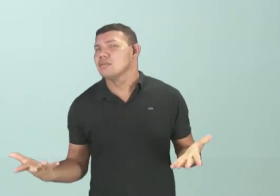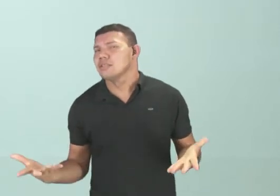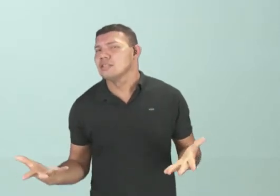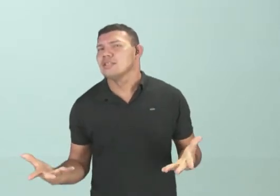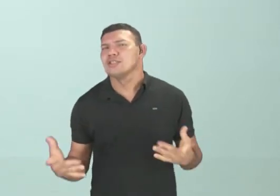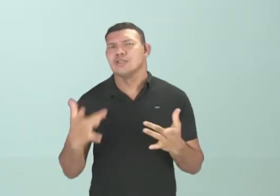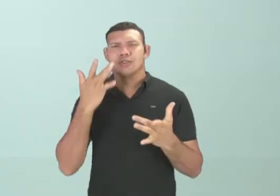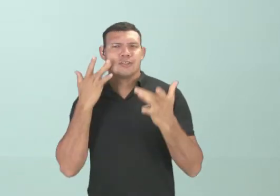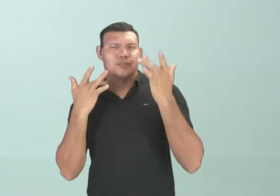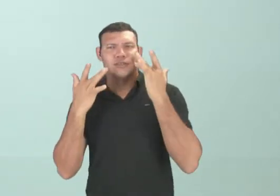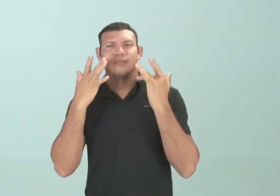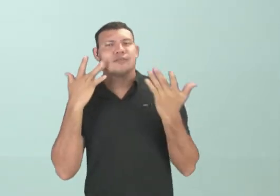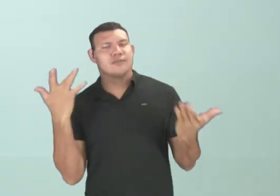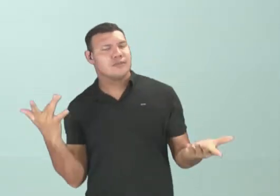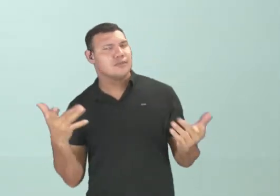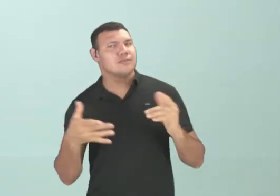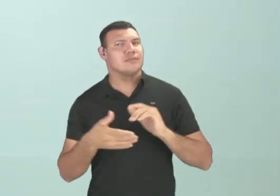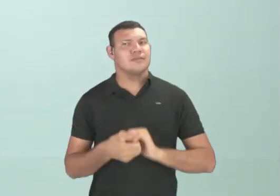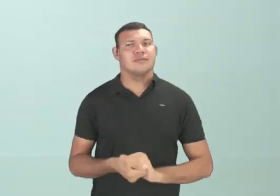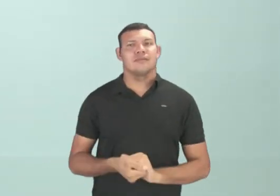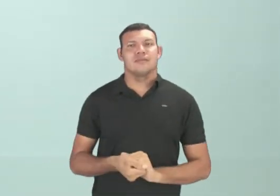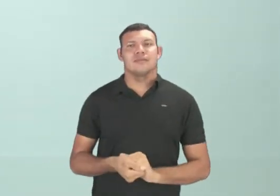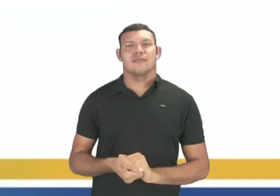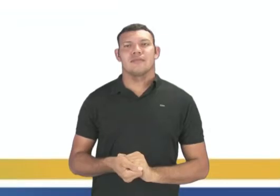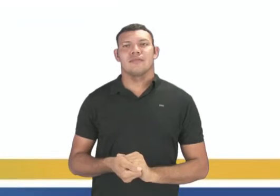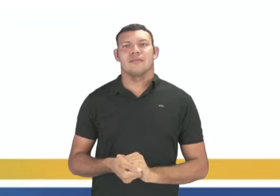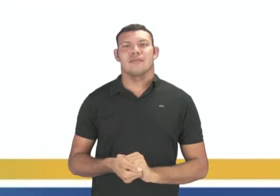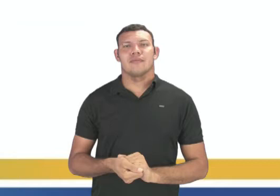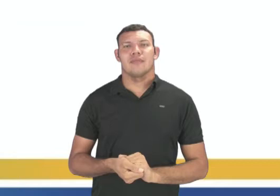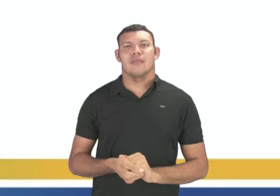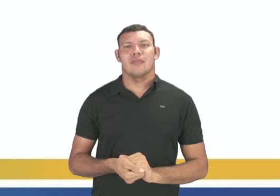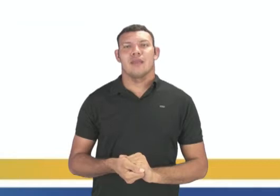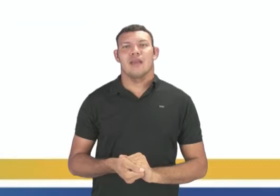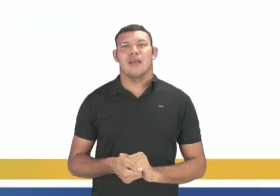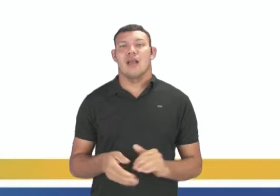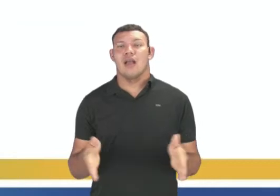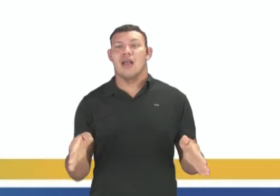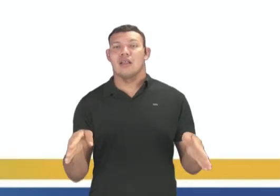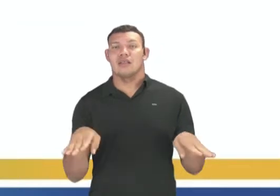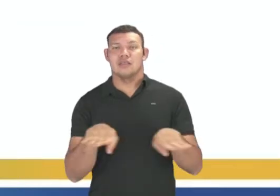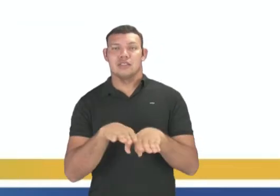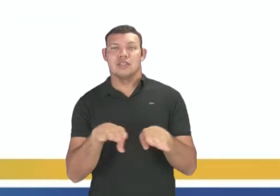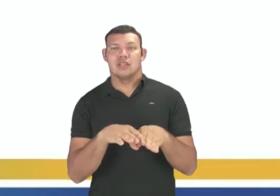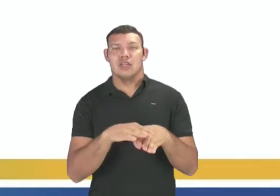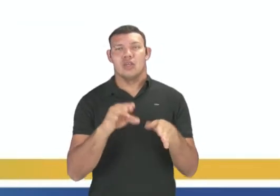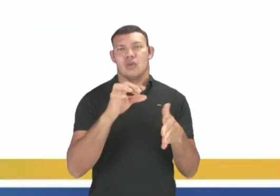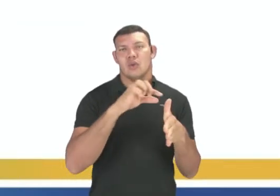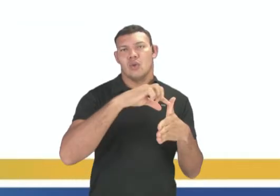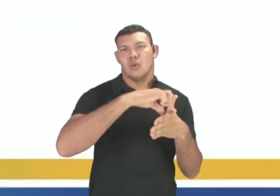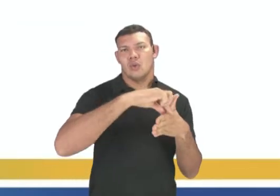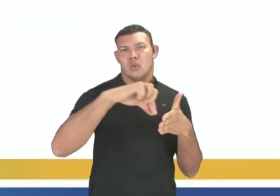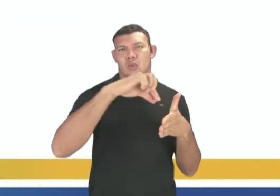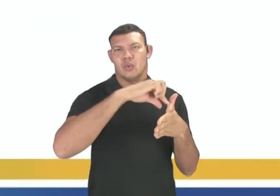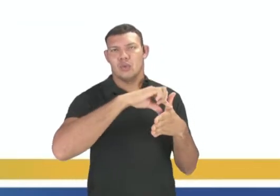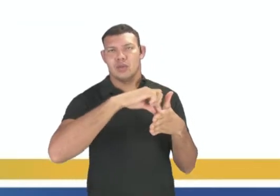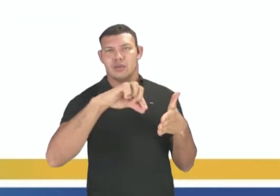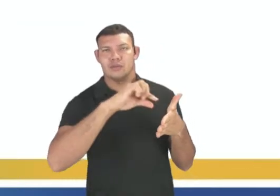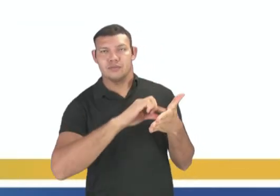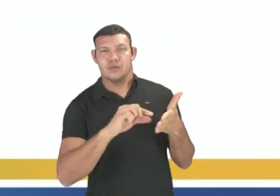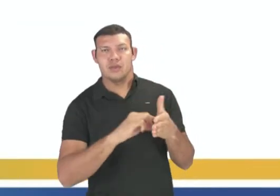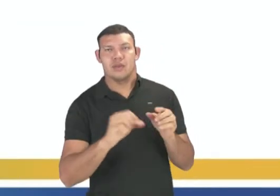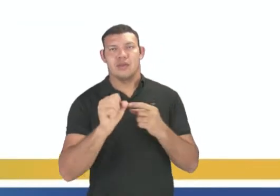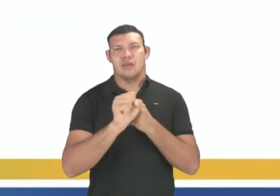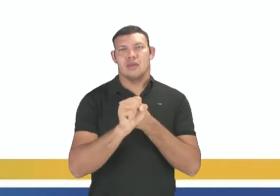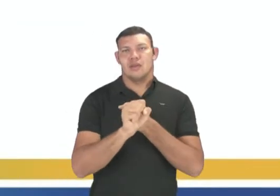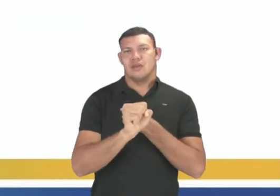um teatro. Tá? Nós temos também aqui a prosa humanista. Ela é dividida entre as